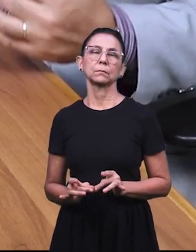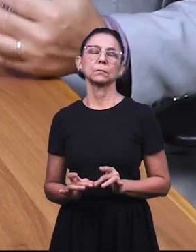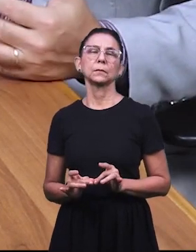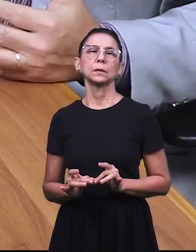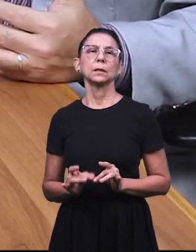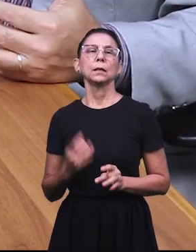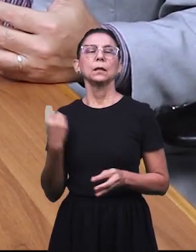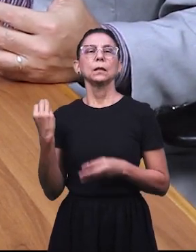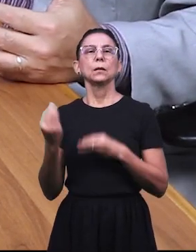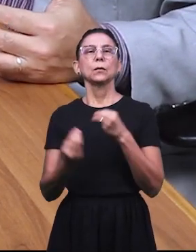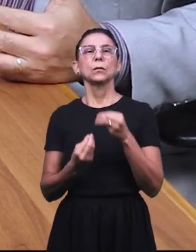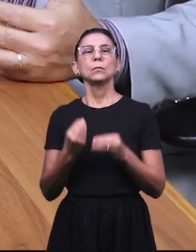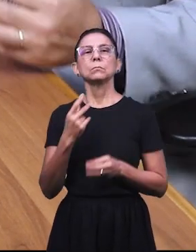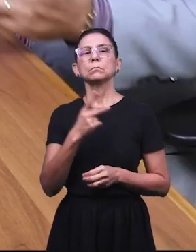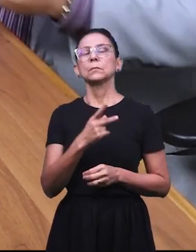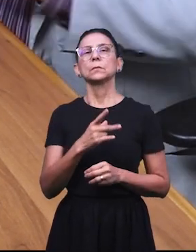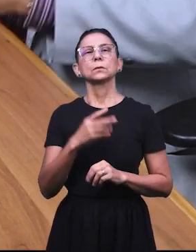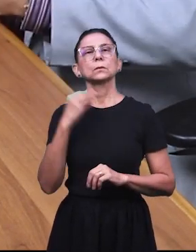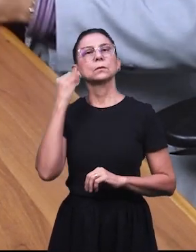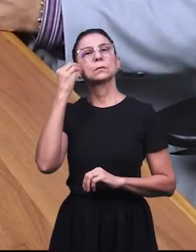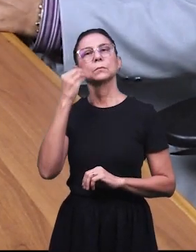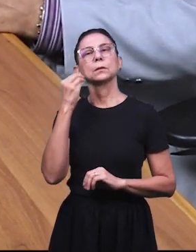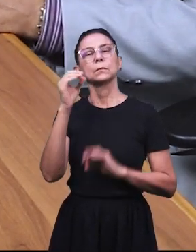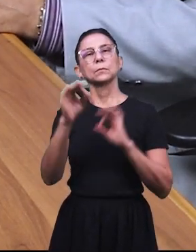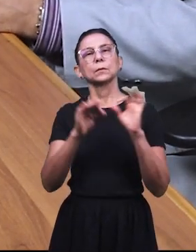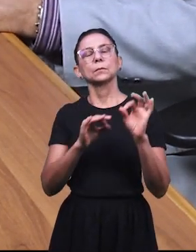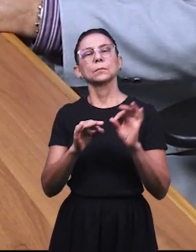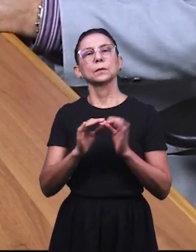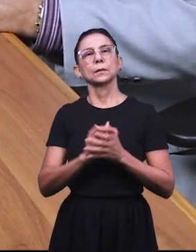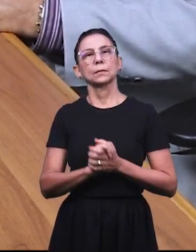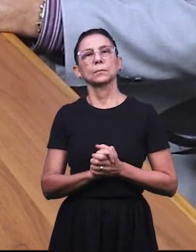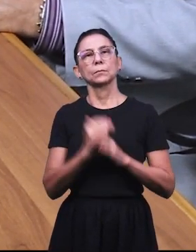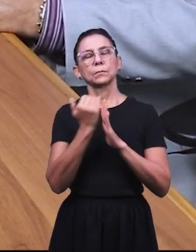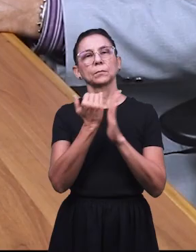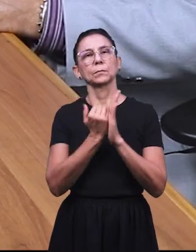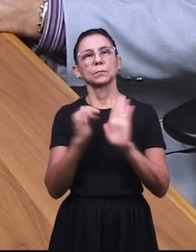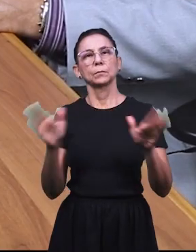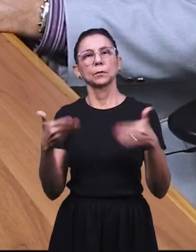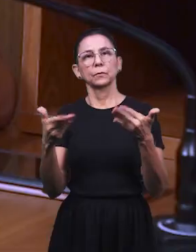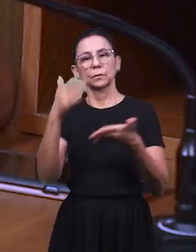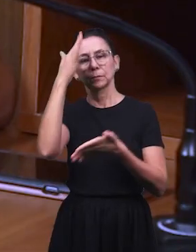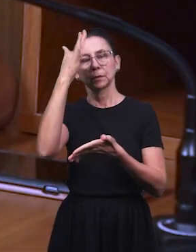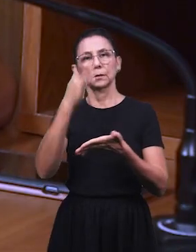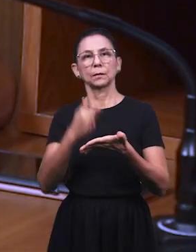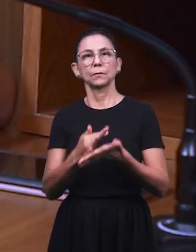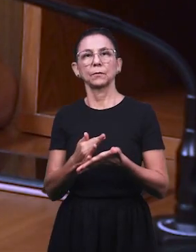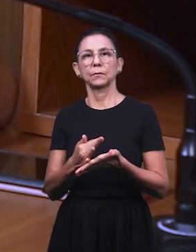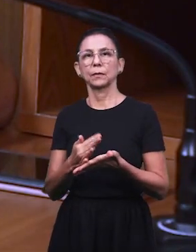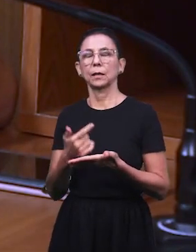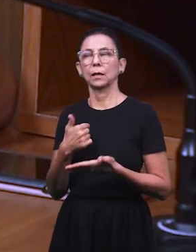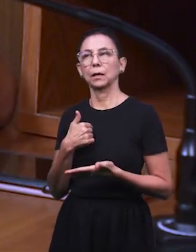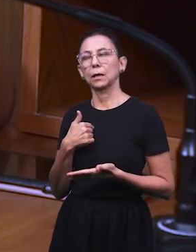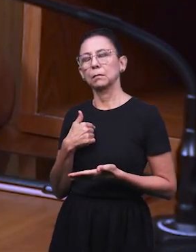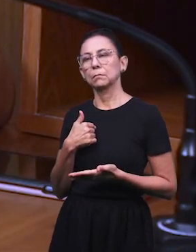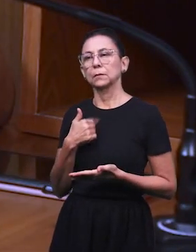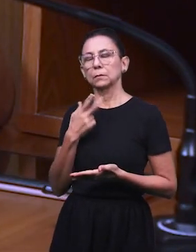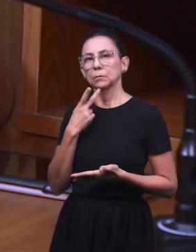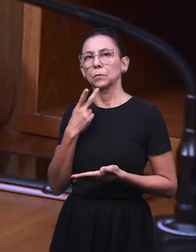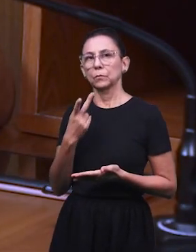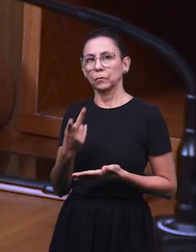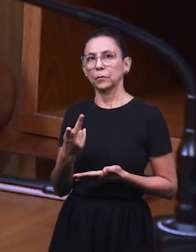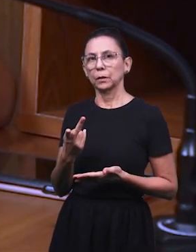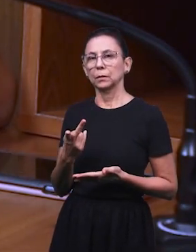sua experiência em produzir o programa Movidos pela Fé? Eu costumo dizer, né, e pastor